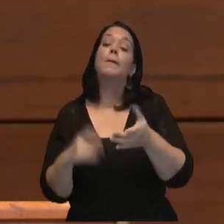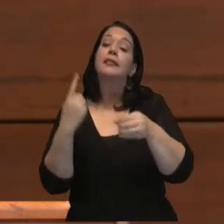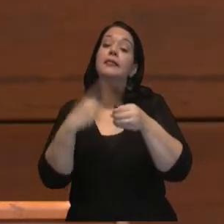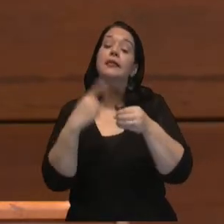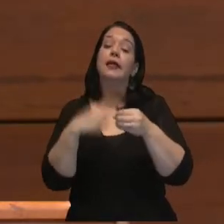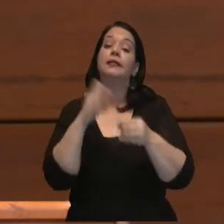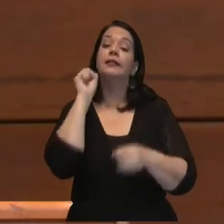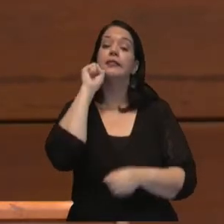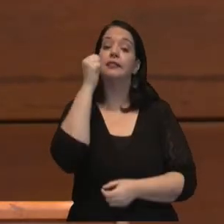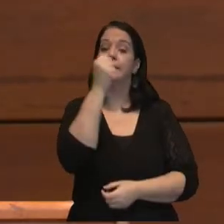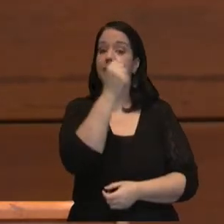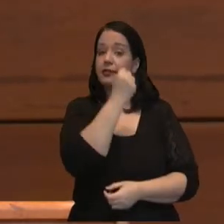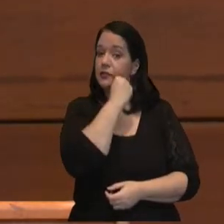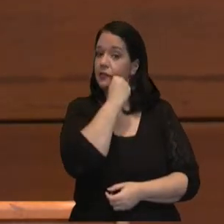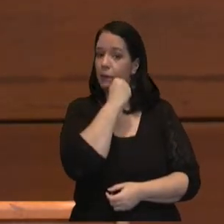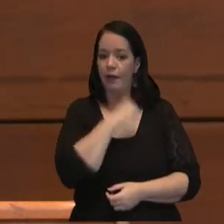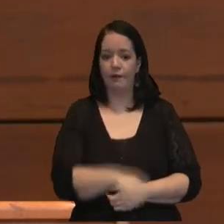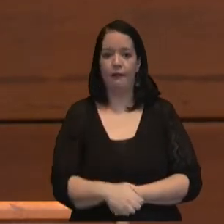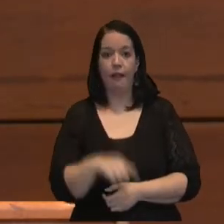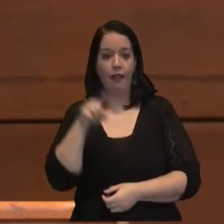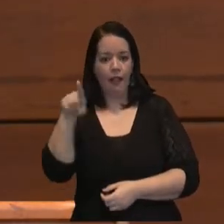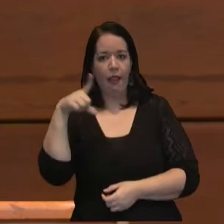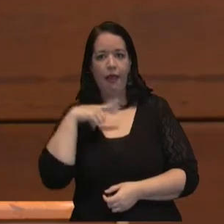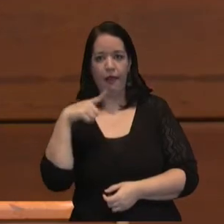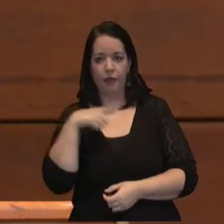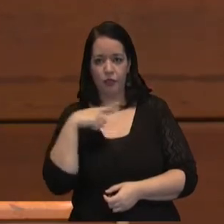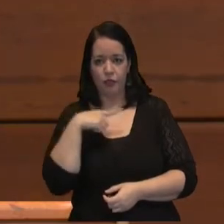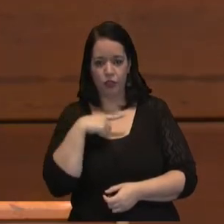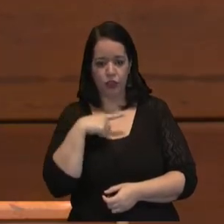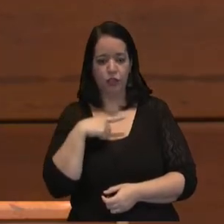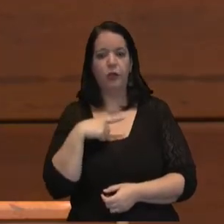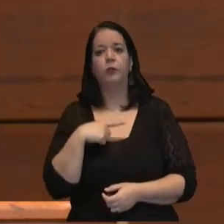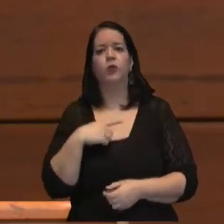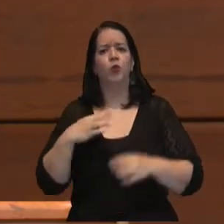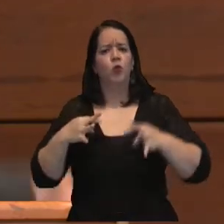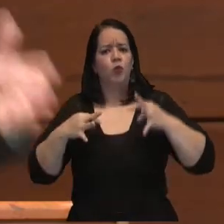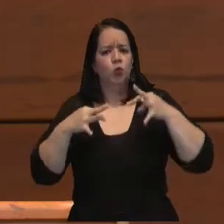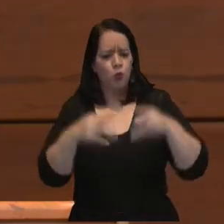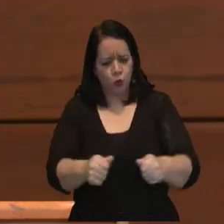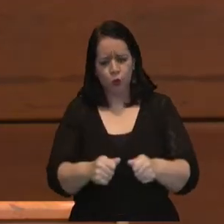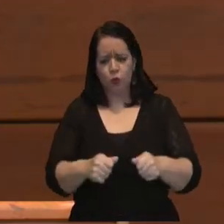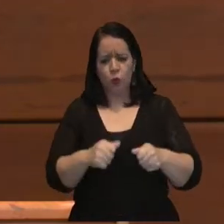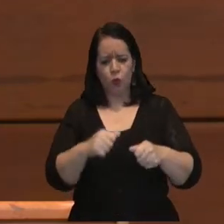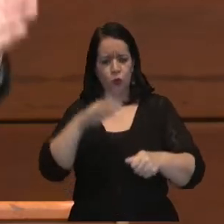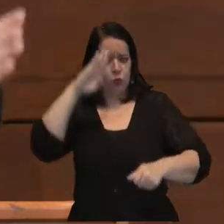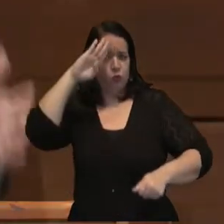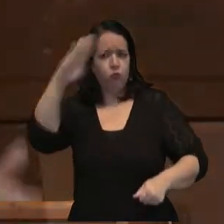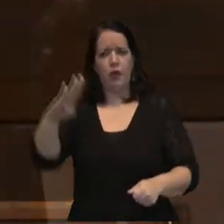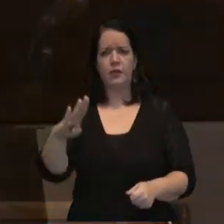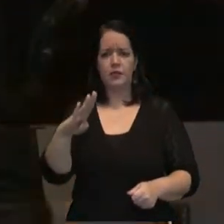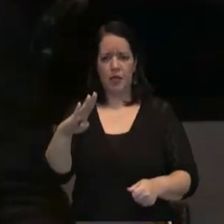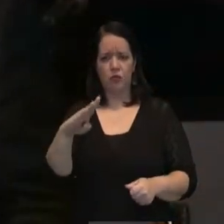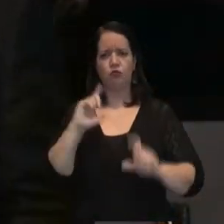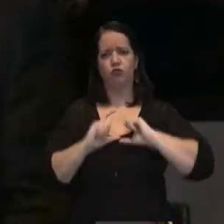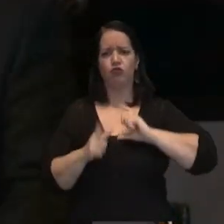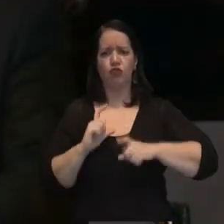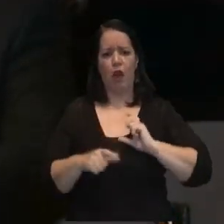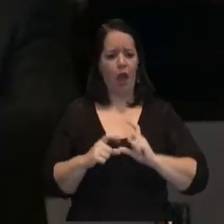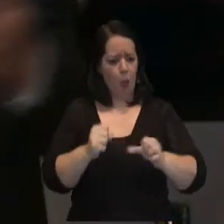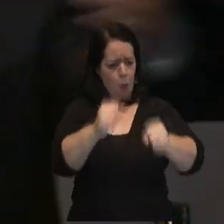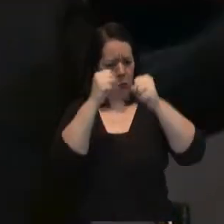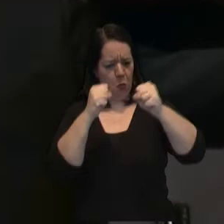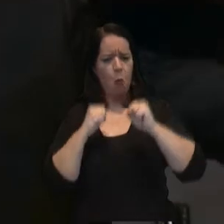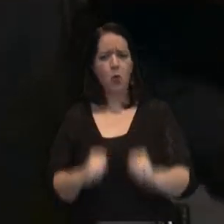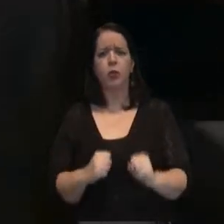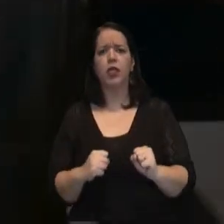estava concentrado todo o poderio bélico e militar de Israel. O exército da Síria, então, agora no meio,